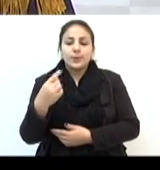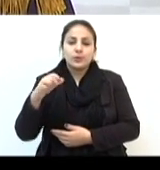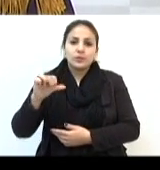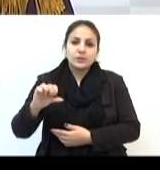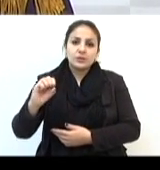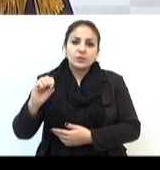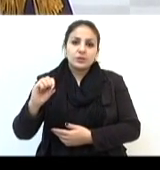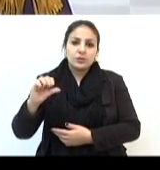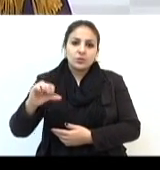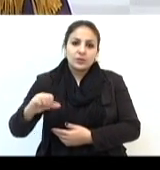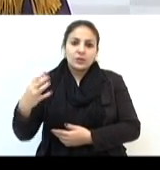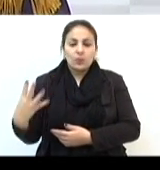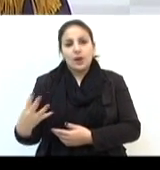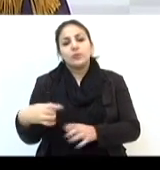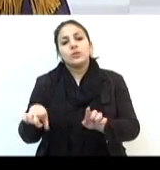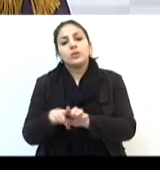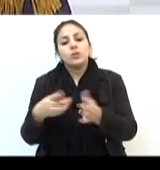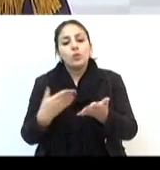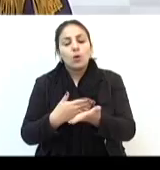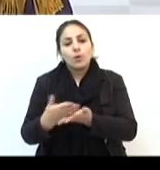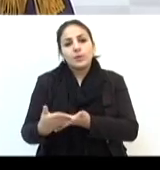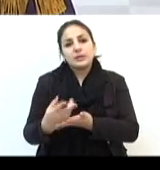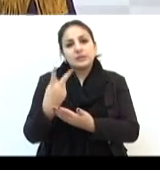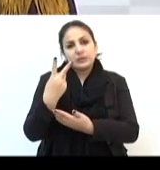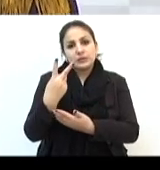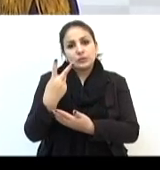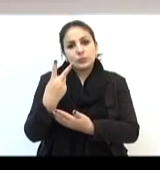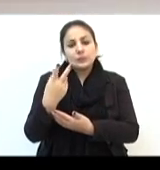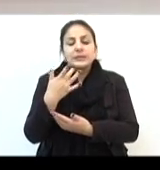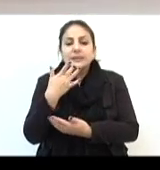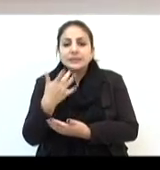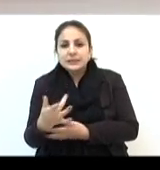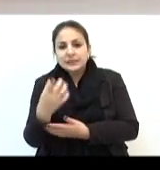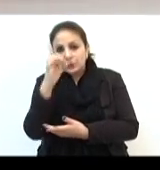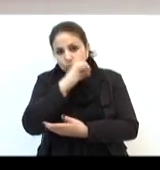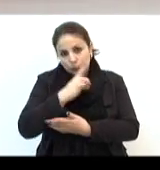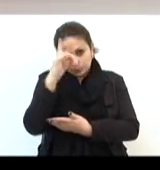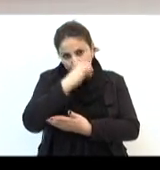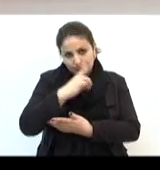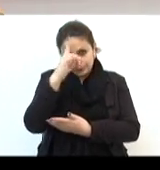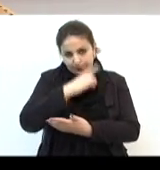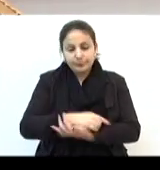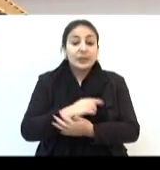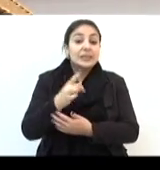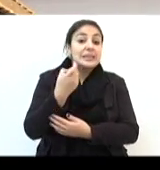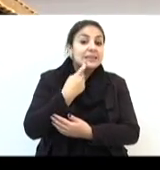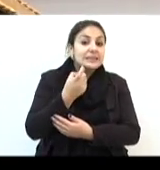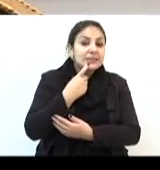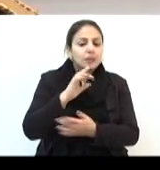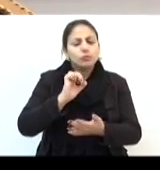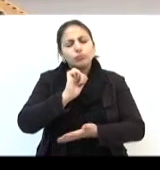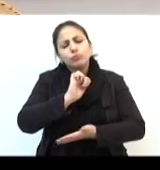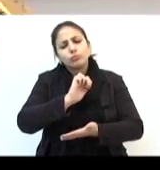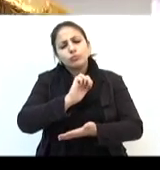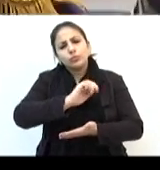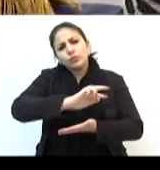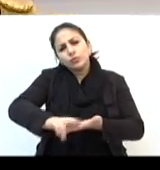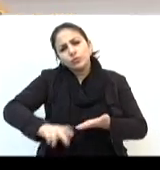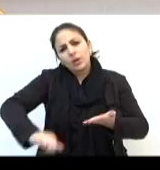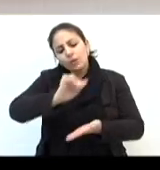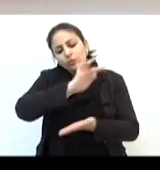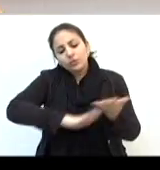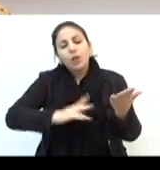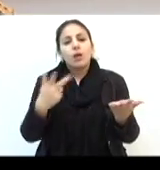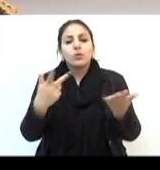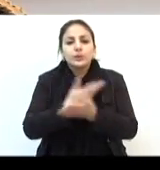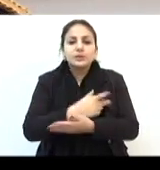1894, inicia às 2h da tarde de domingo. Mas já na sexta-feira, várias atividades vão acontecer